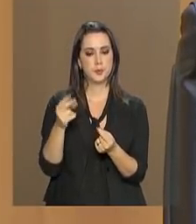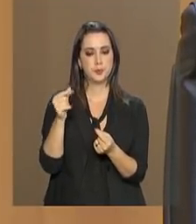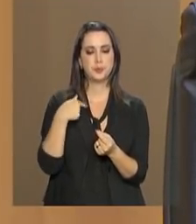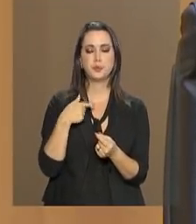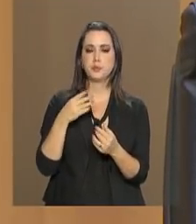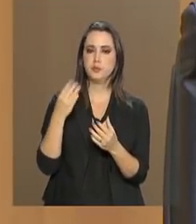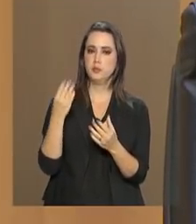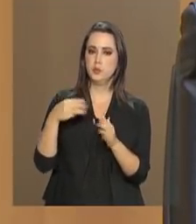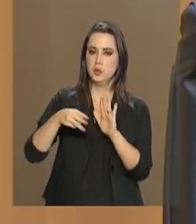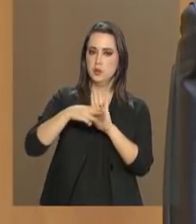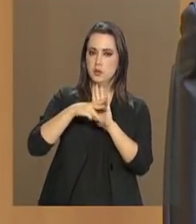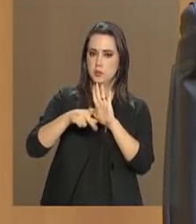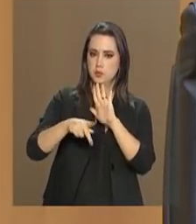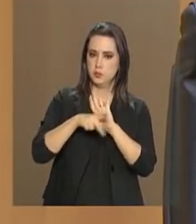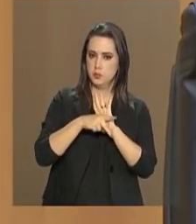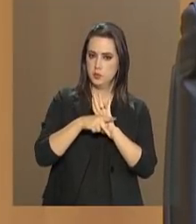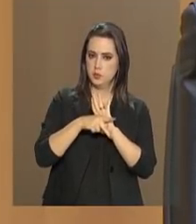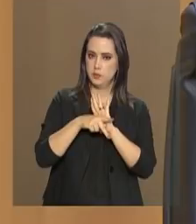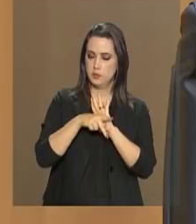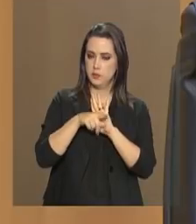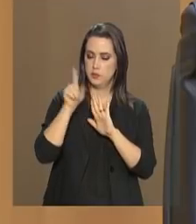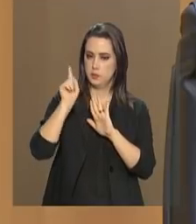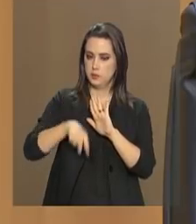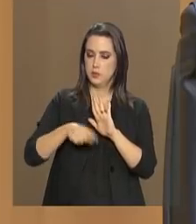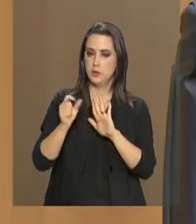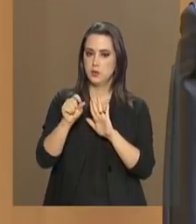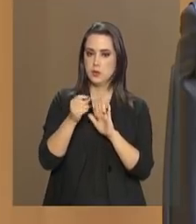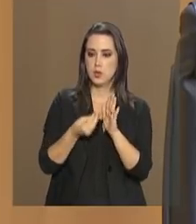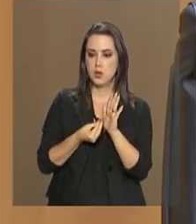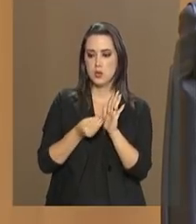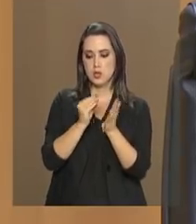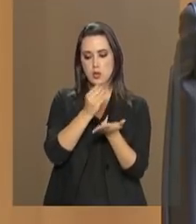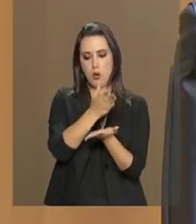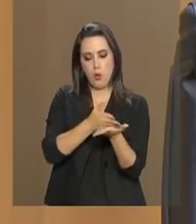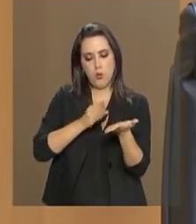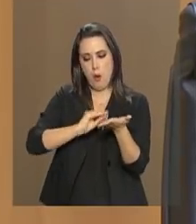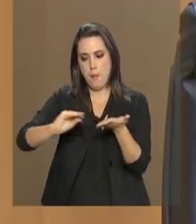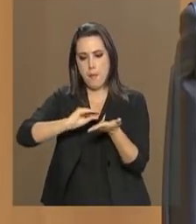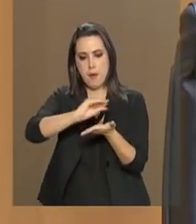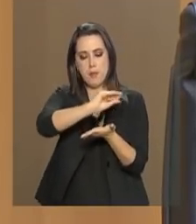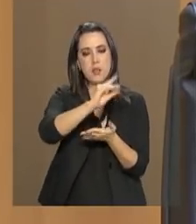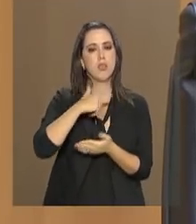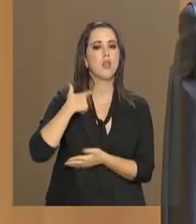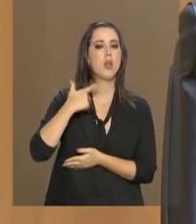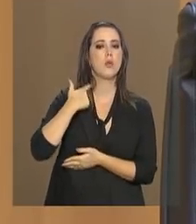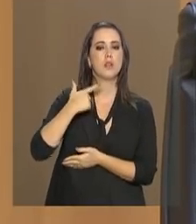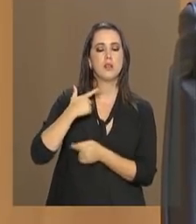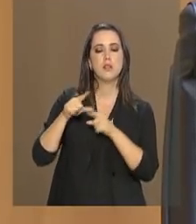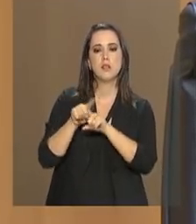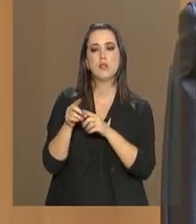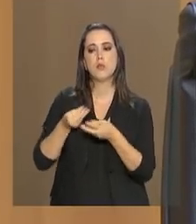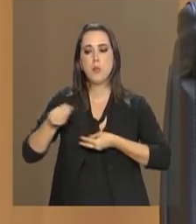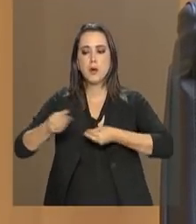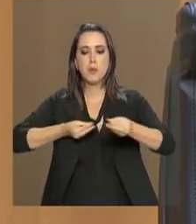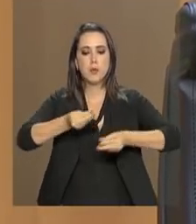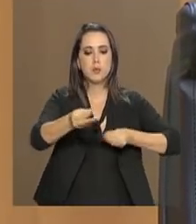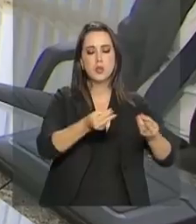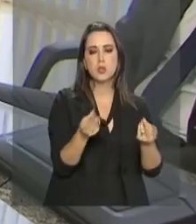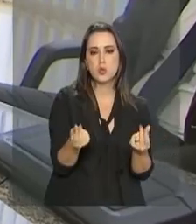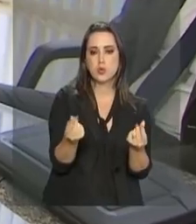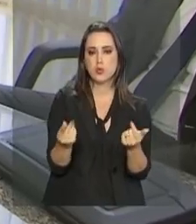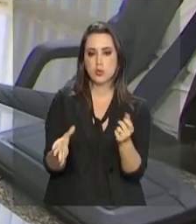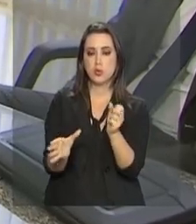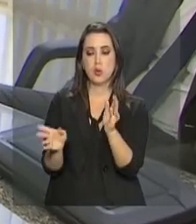da medida provisória 846, que redistribui recursos das loterias esportivas para a segurança